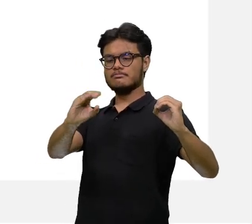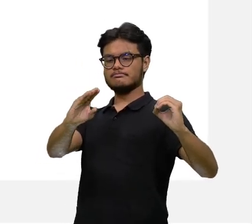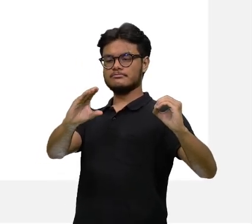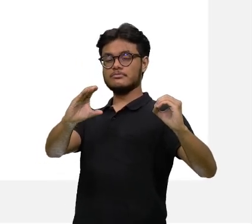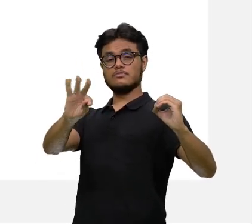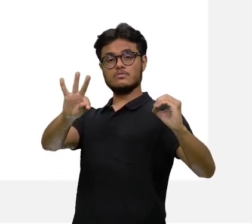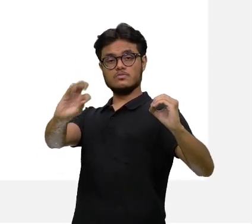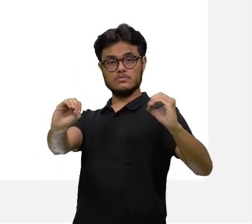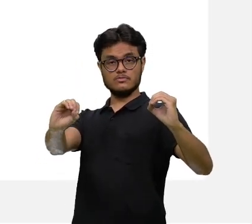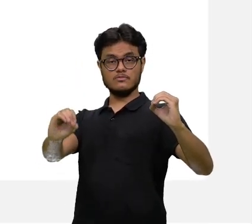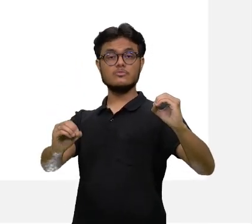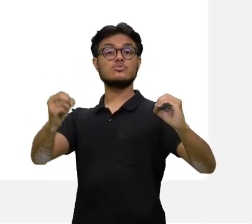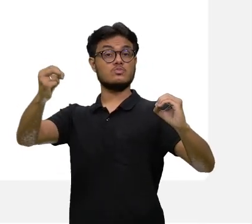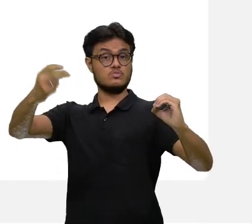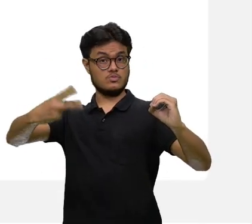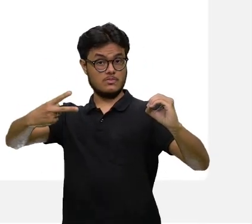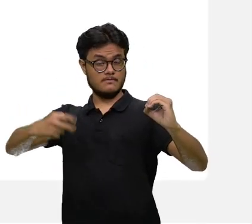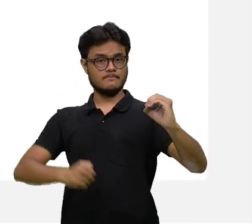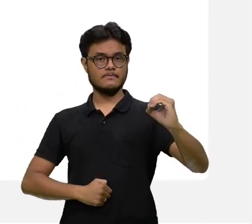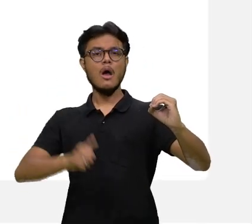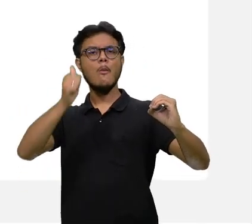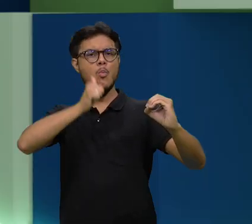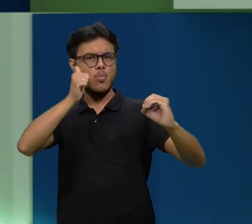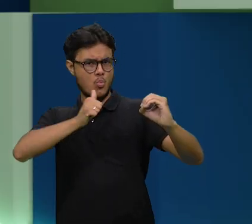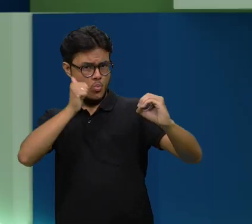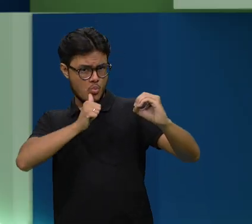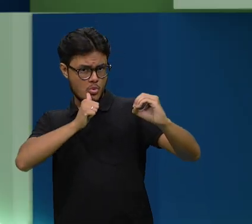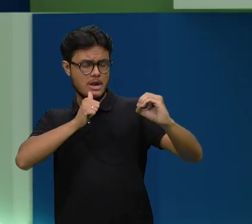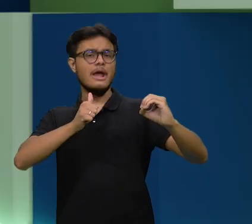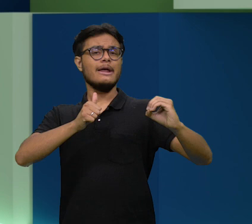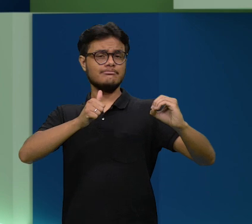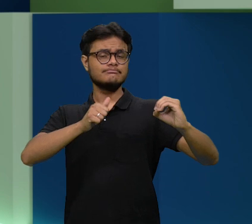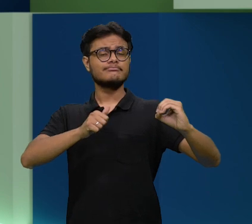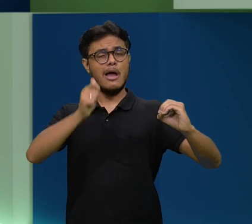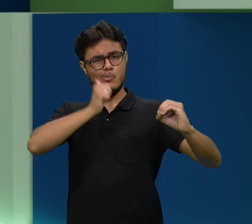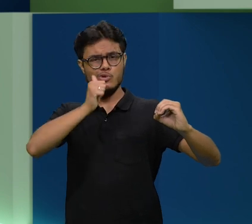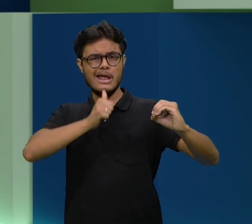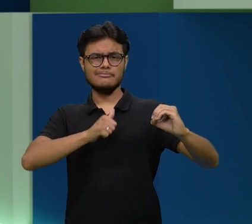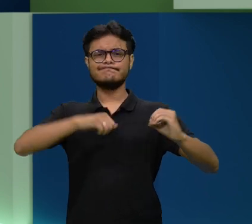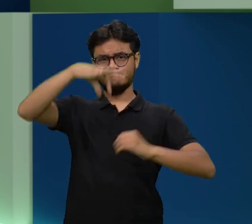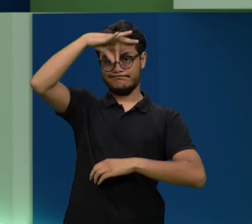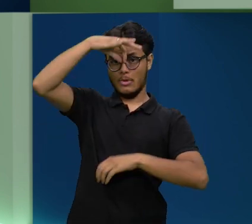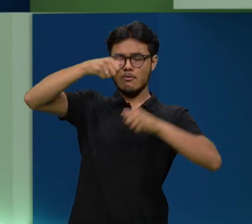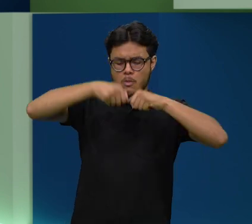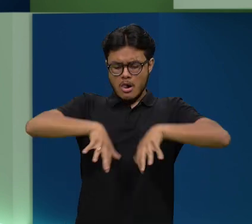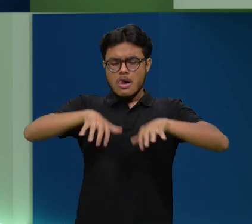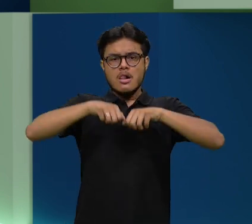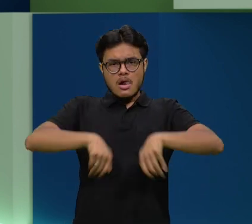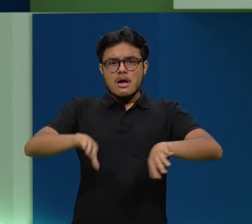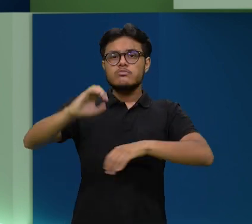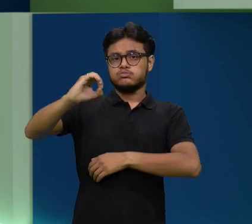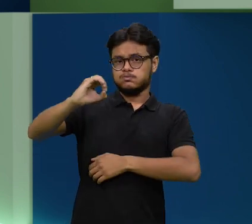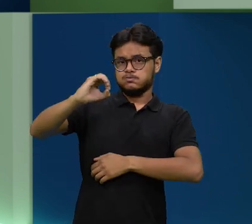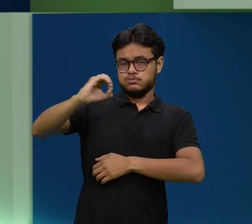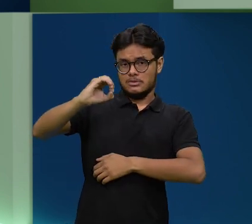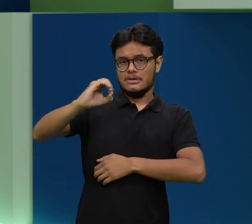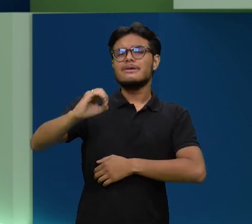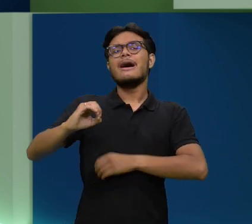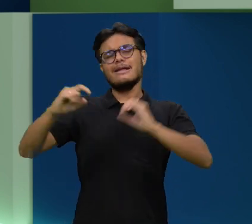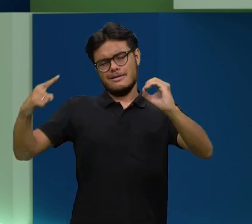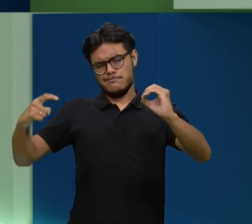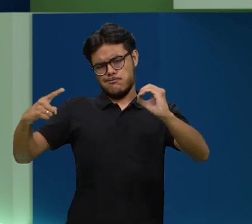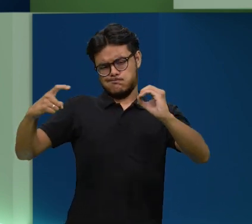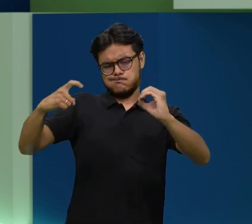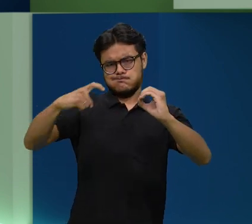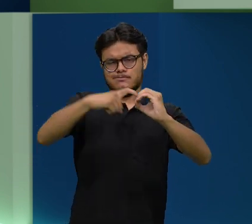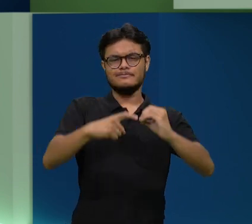ovócito secundário. A mulher, ela ovula a célula ovócito secundário, justamente aí pelo espermatozoide. Vamos fazer essa viagem